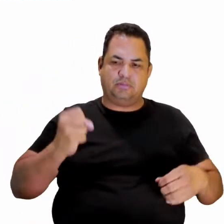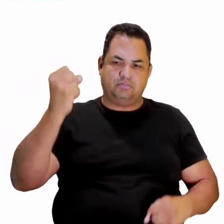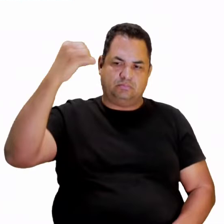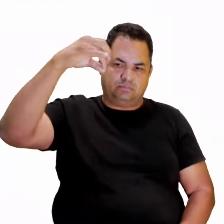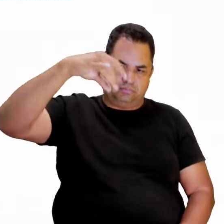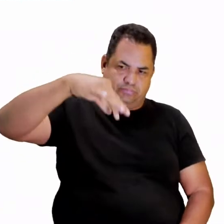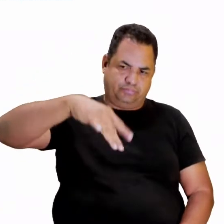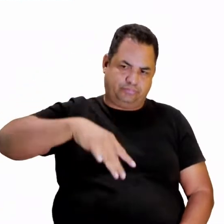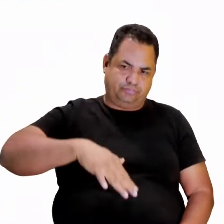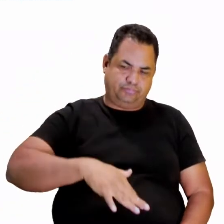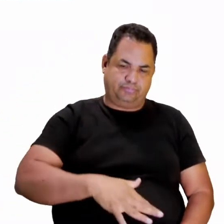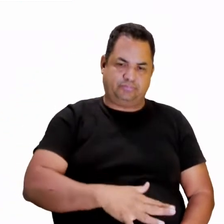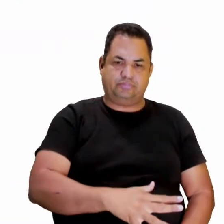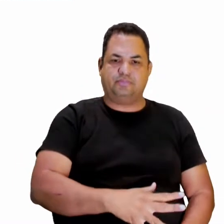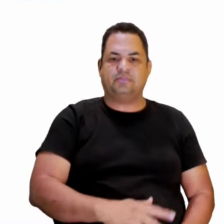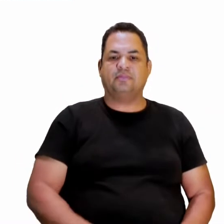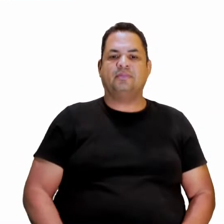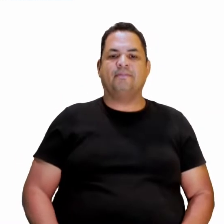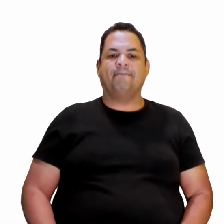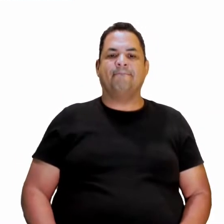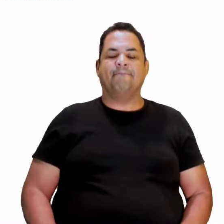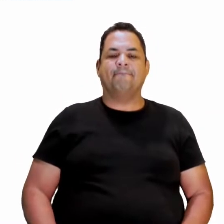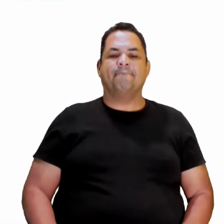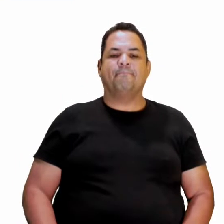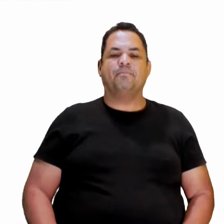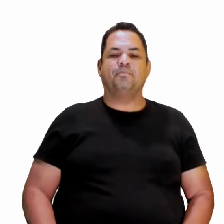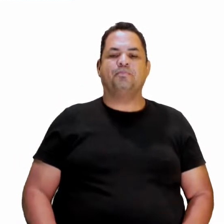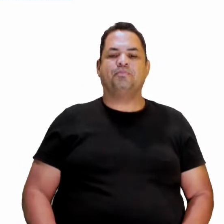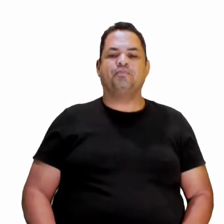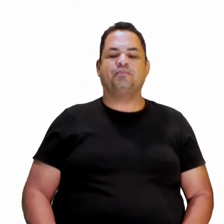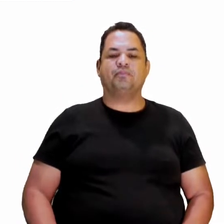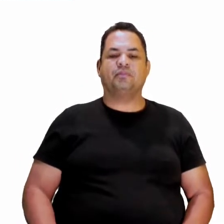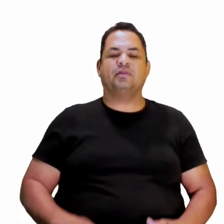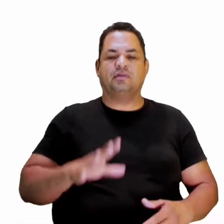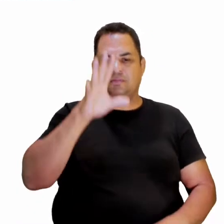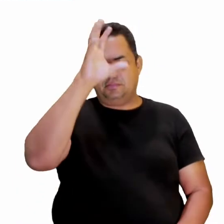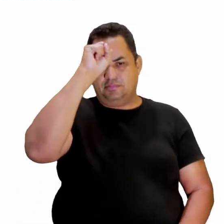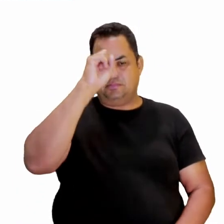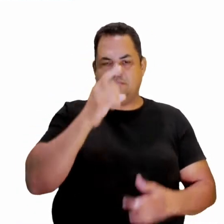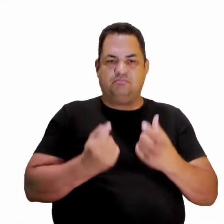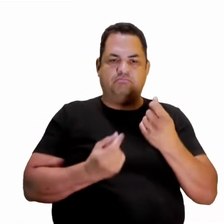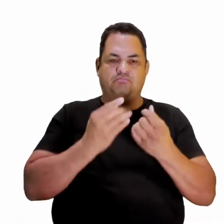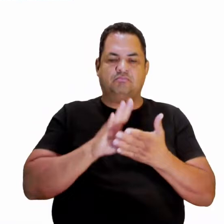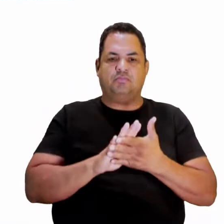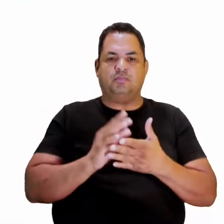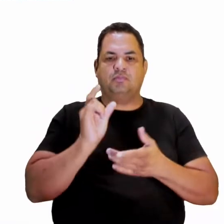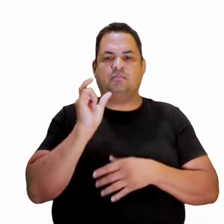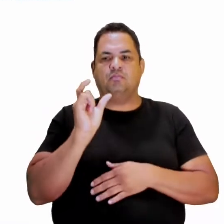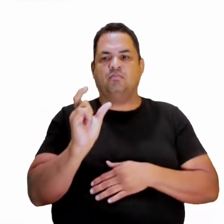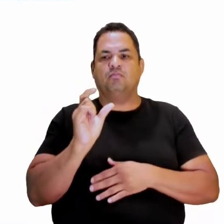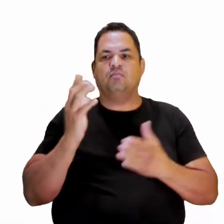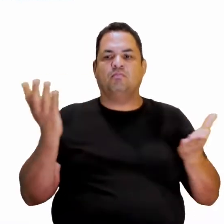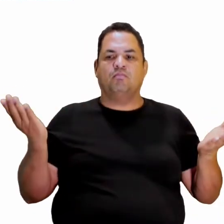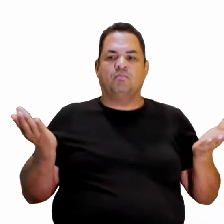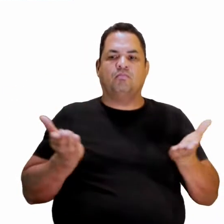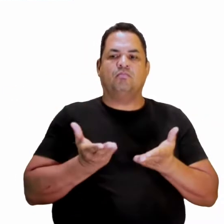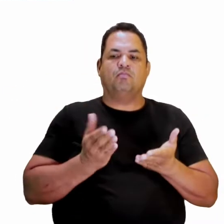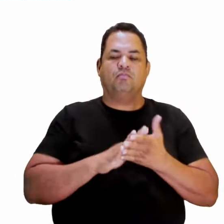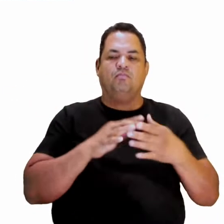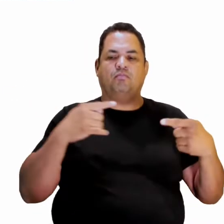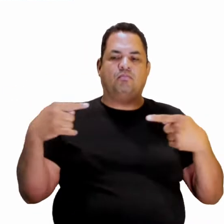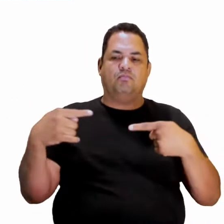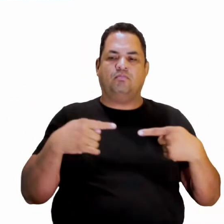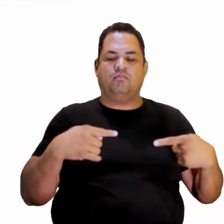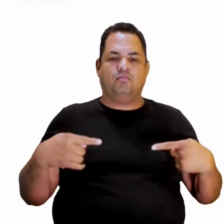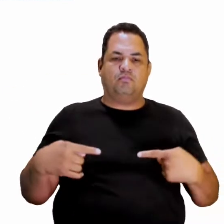Mudslide, deslizamento de terra. Então, vocês aprenderam algumas palavrinhas agora